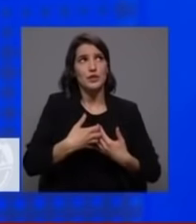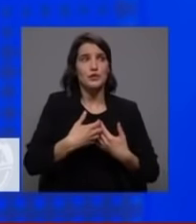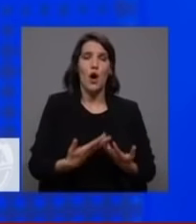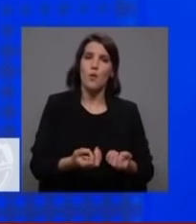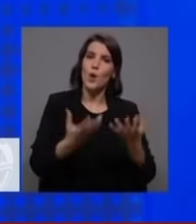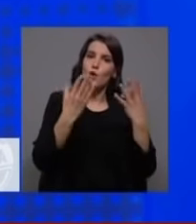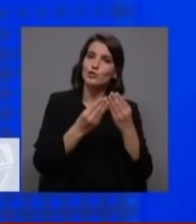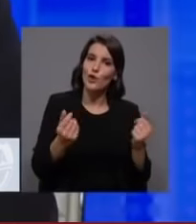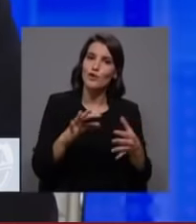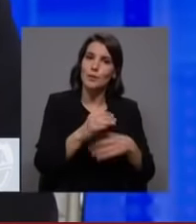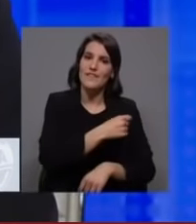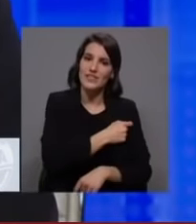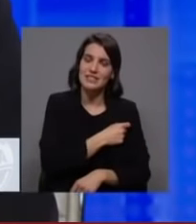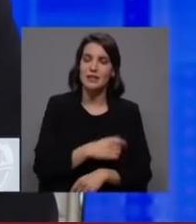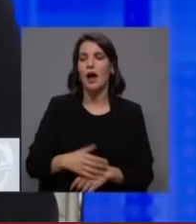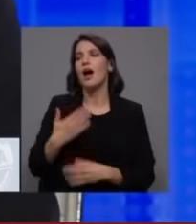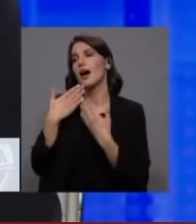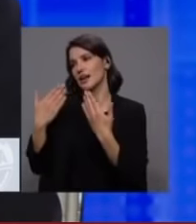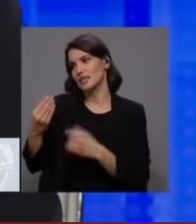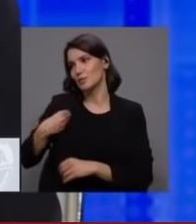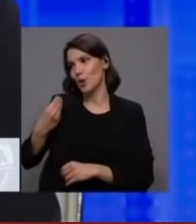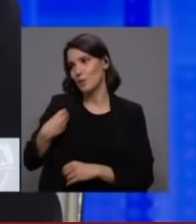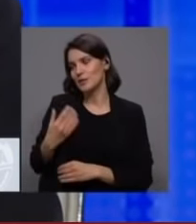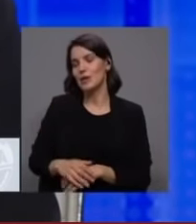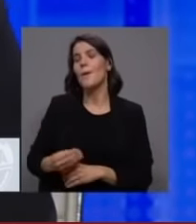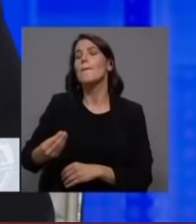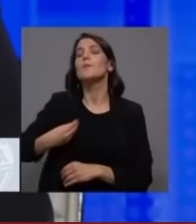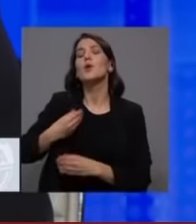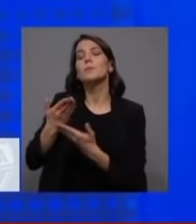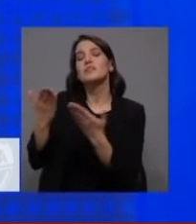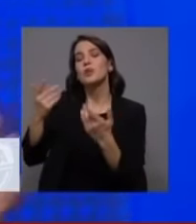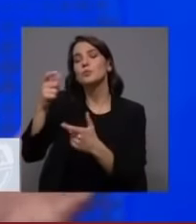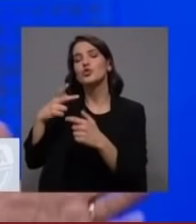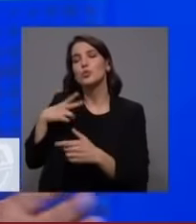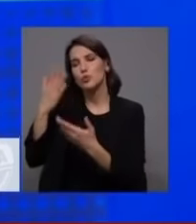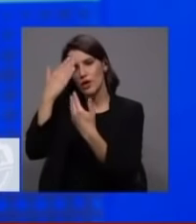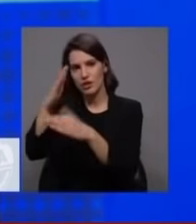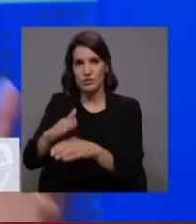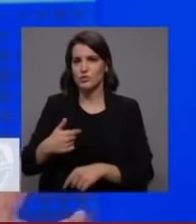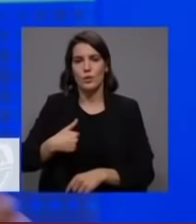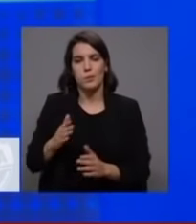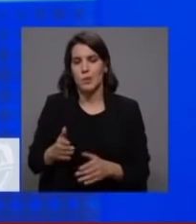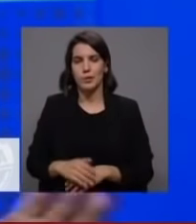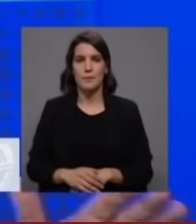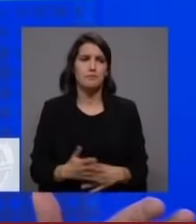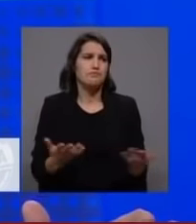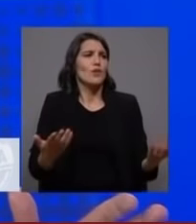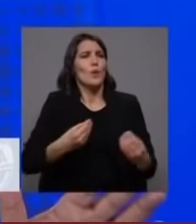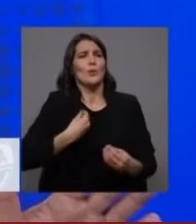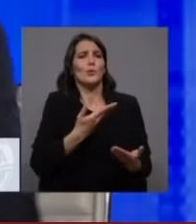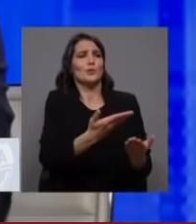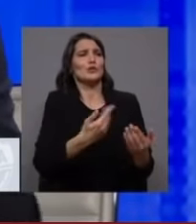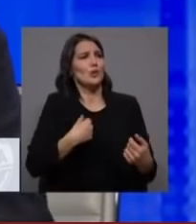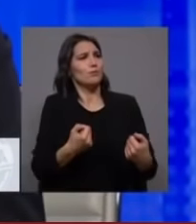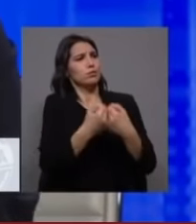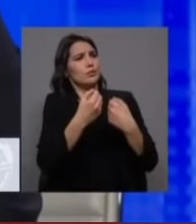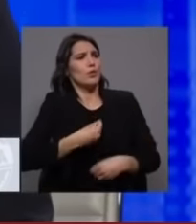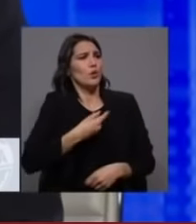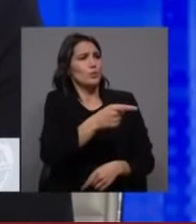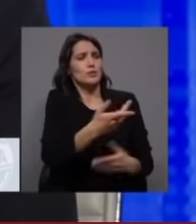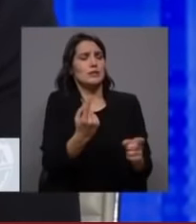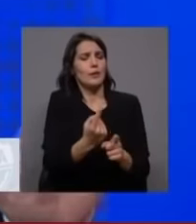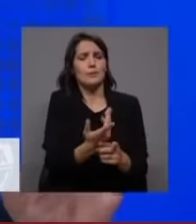dúvidas sobre a fazer essa preocupação se mas não foi na saúde suplementar não consigo disseram que lutar contra adversários que não tenho como eu